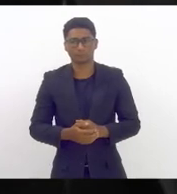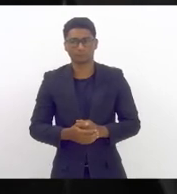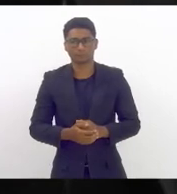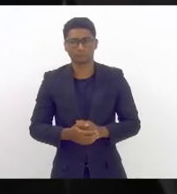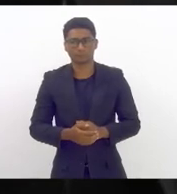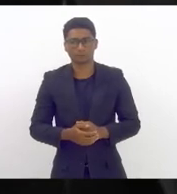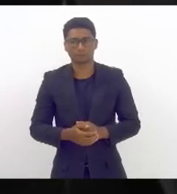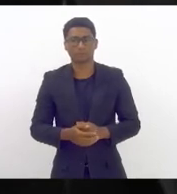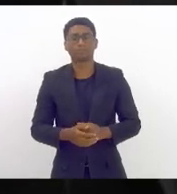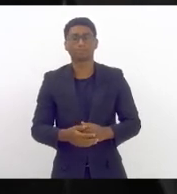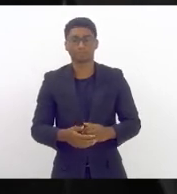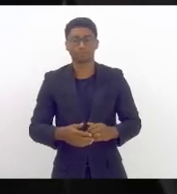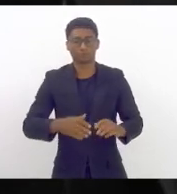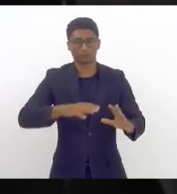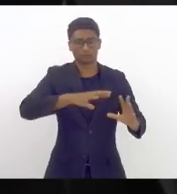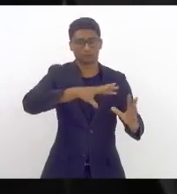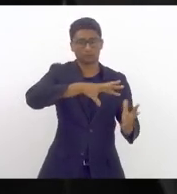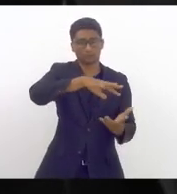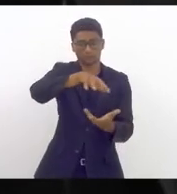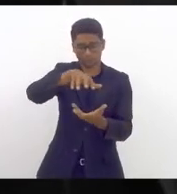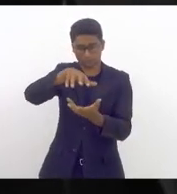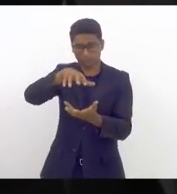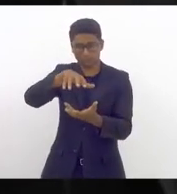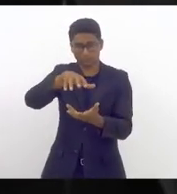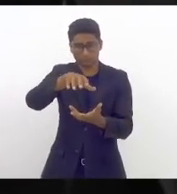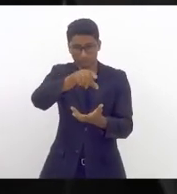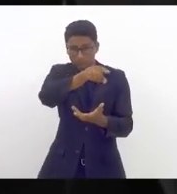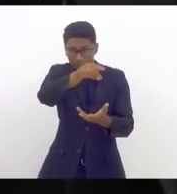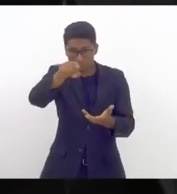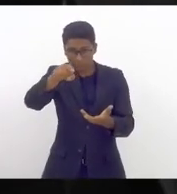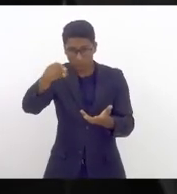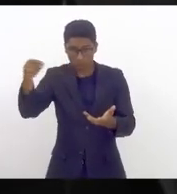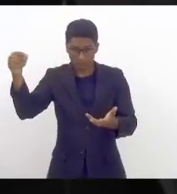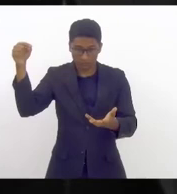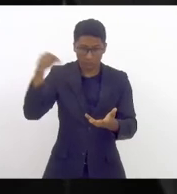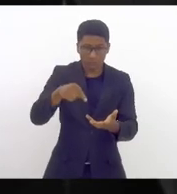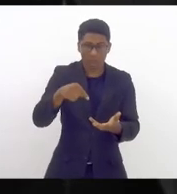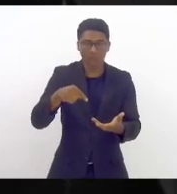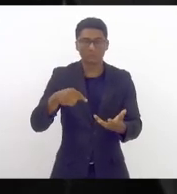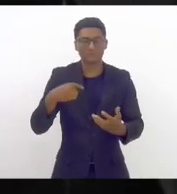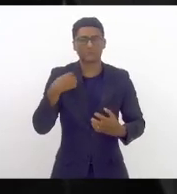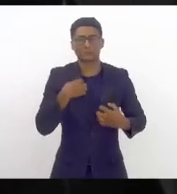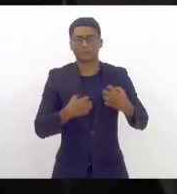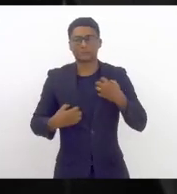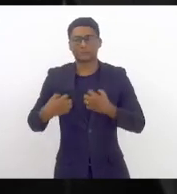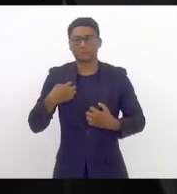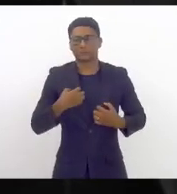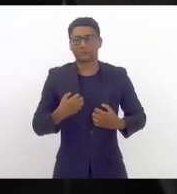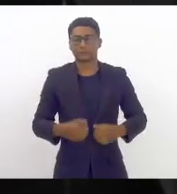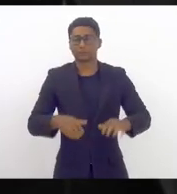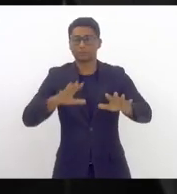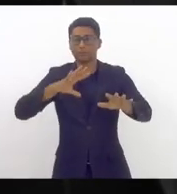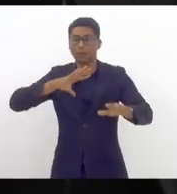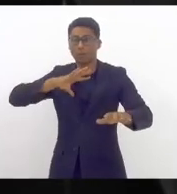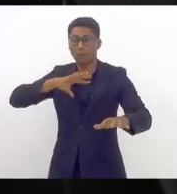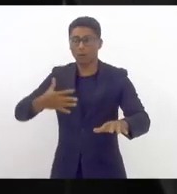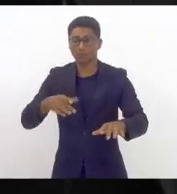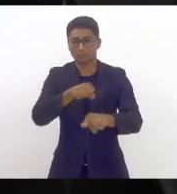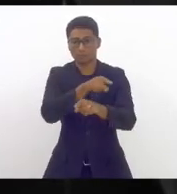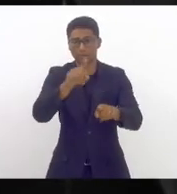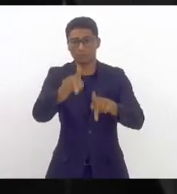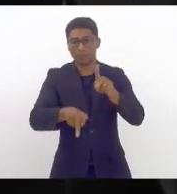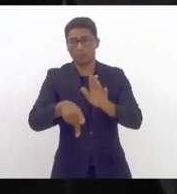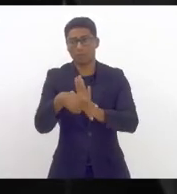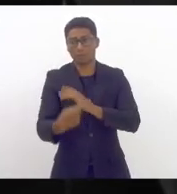a vez de ter aflições mas tem de coragem povo brasileiro